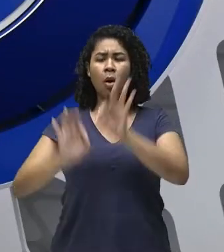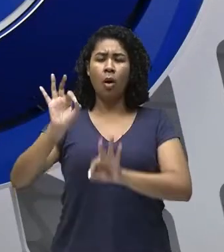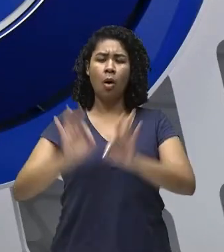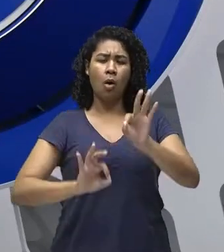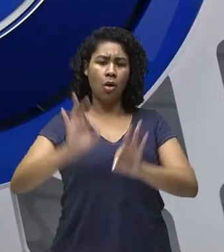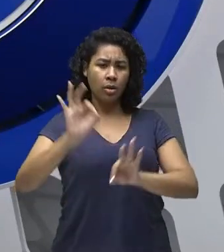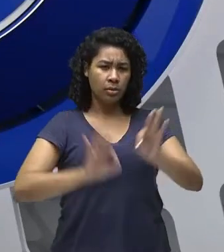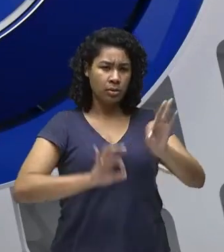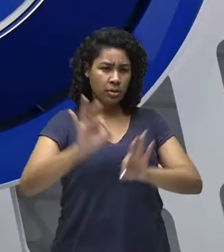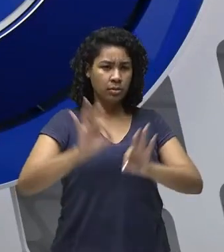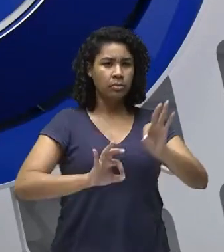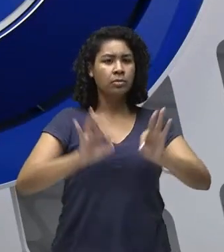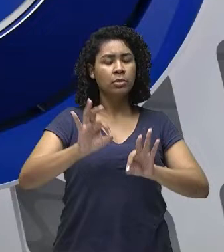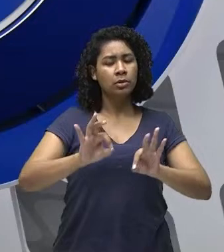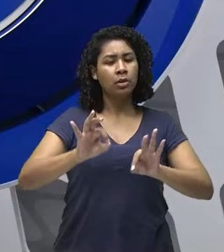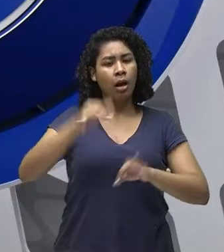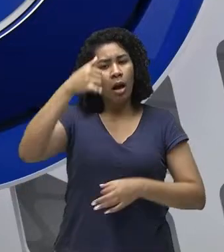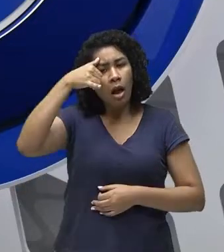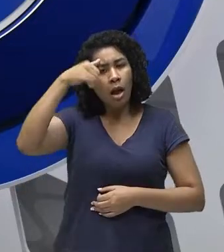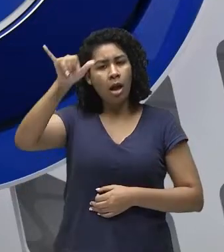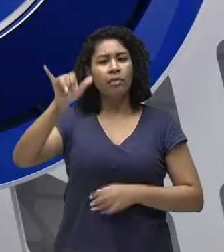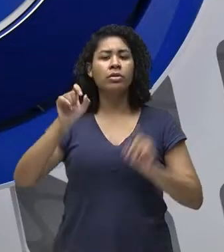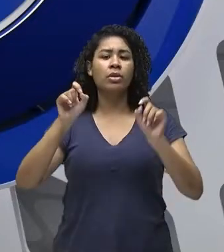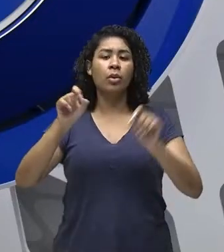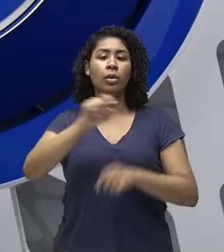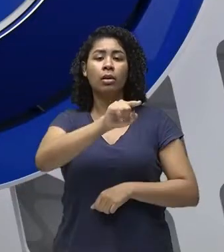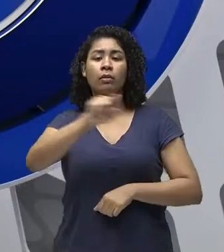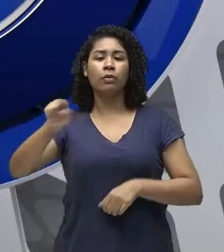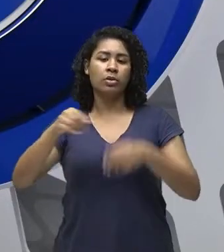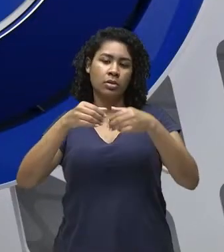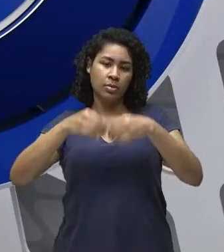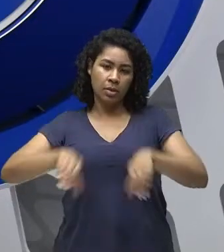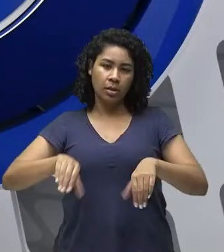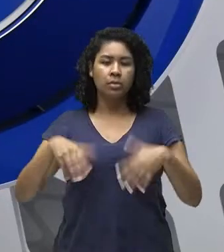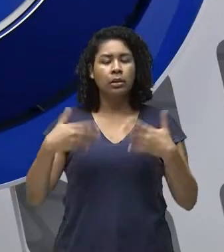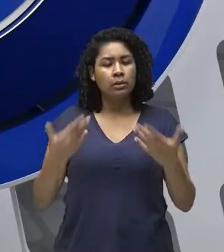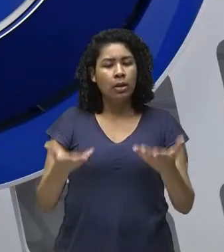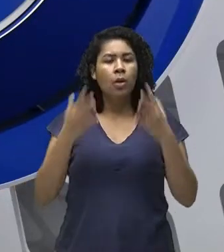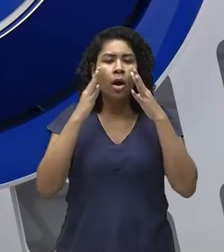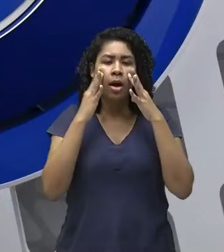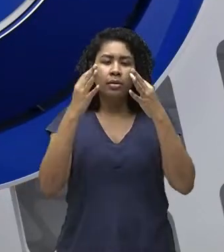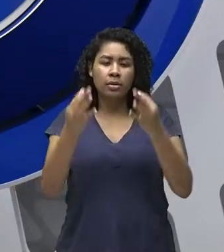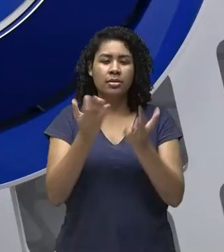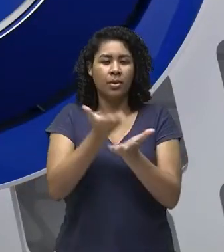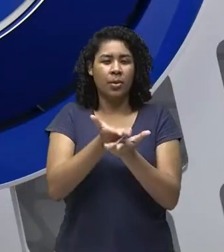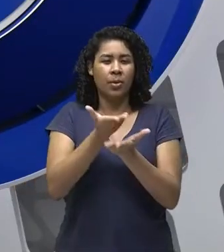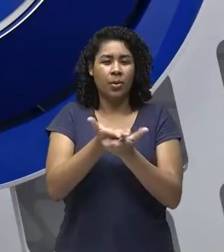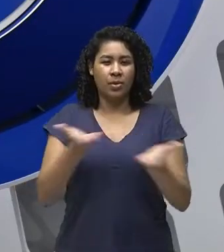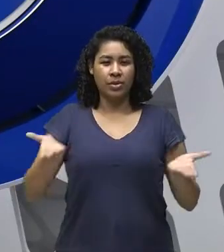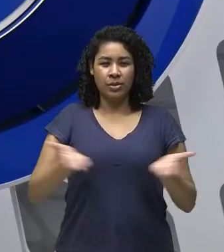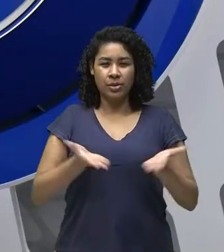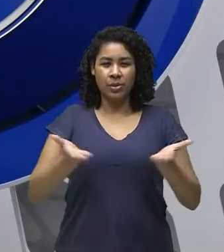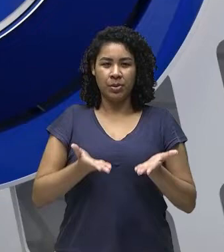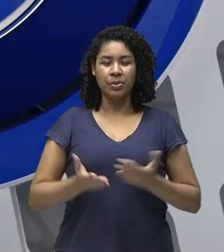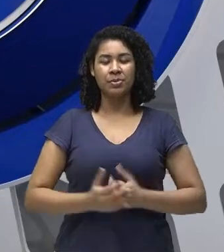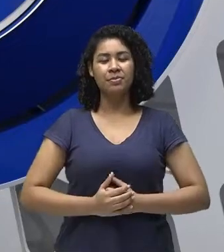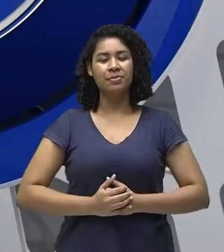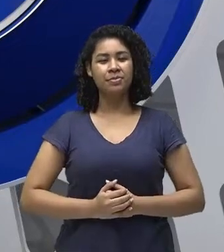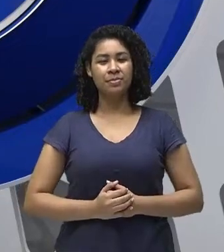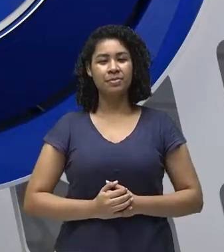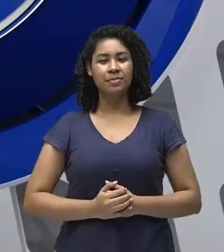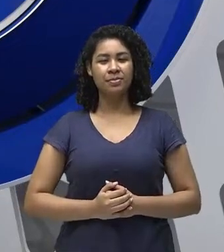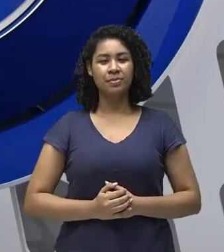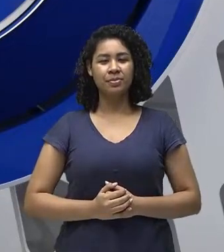fosse prejudicado. Então estejam atentos à nossa dinâmica da nossa aula de hoje, ok? So, let's go!